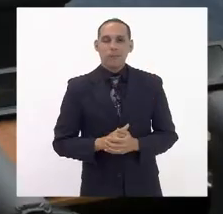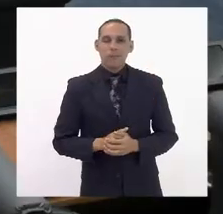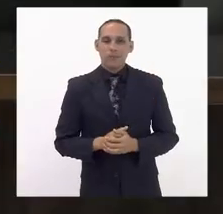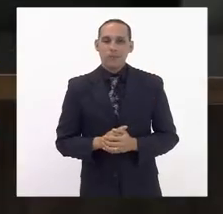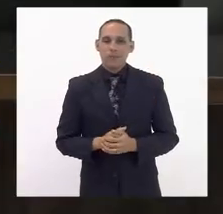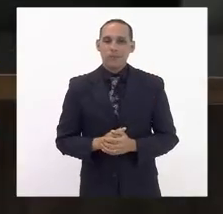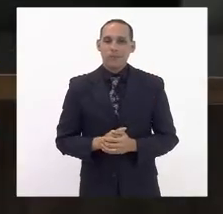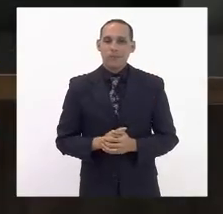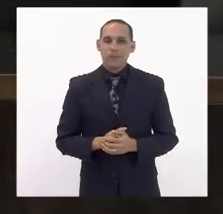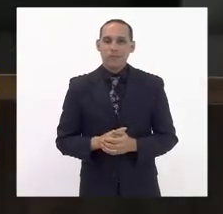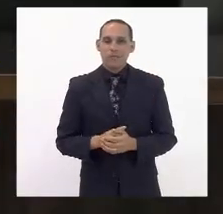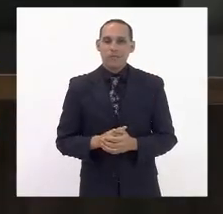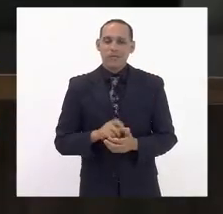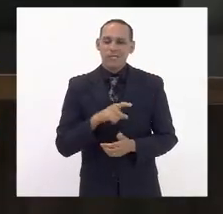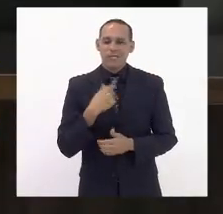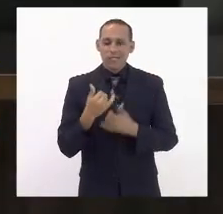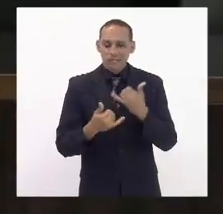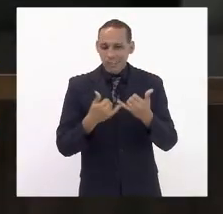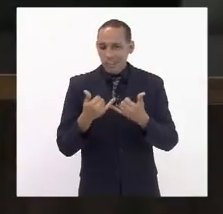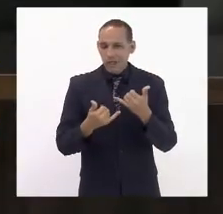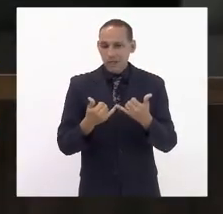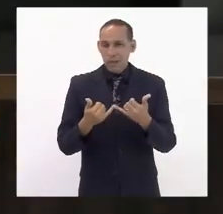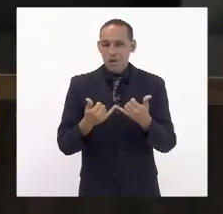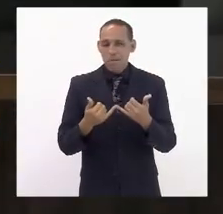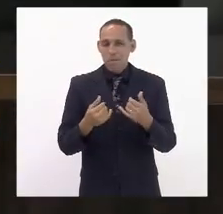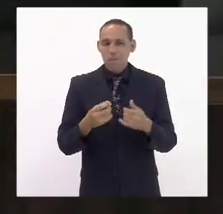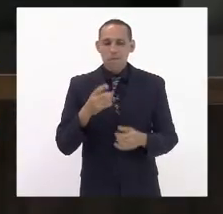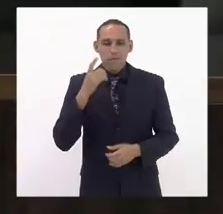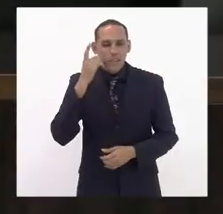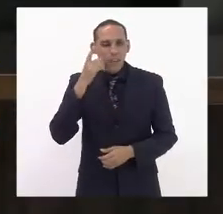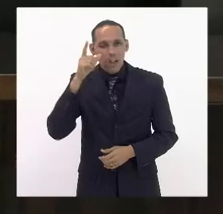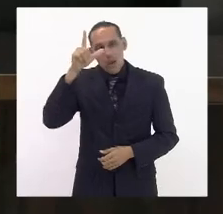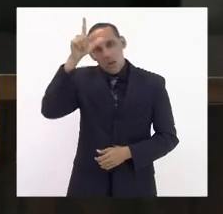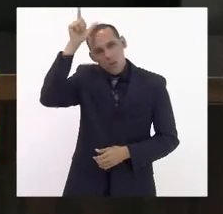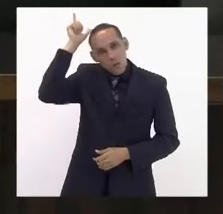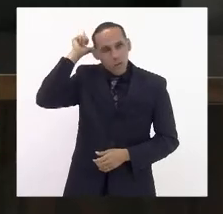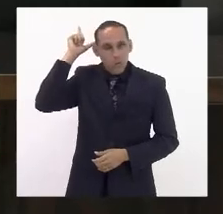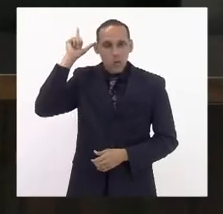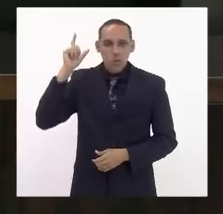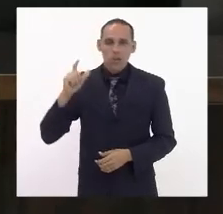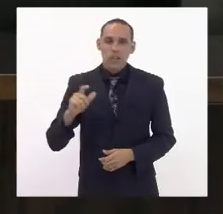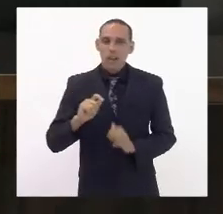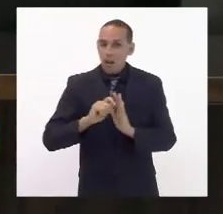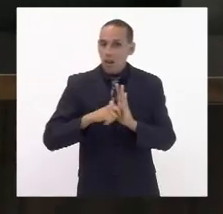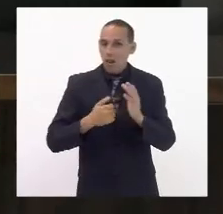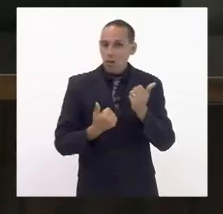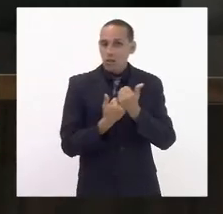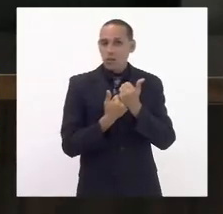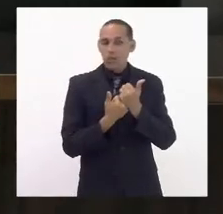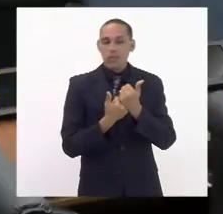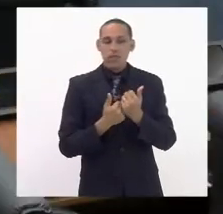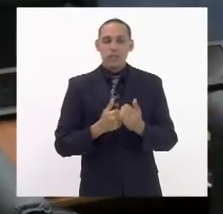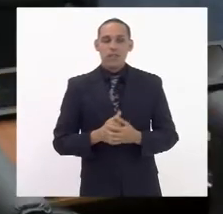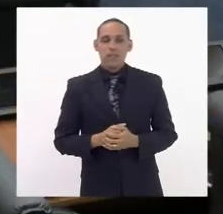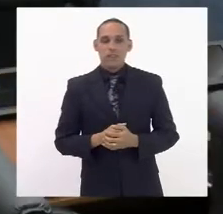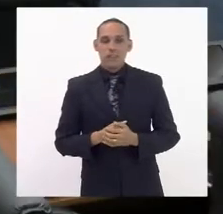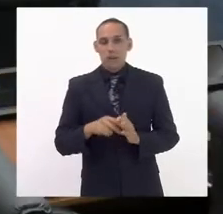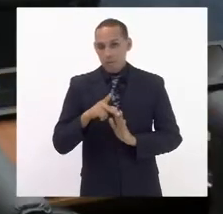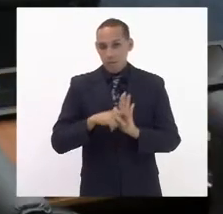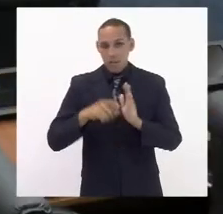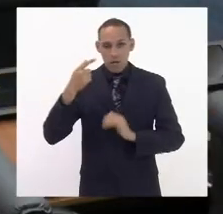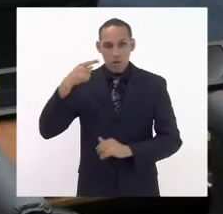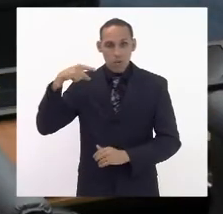Estão brincando aqui. Deputado Luiz Paulo, é qual que é a autoria do projeto de